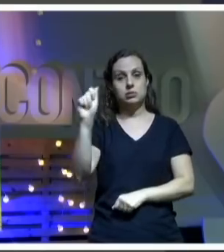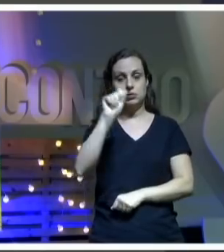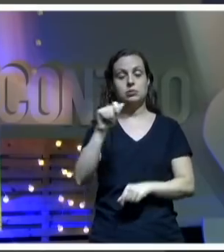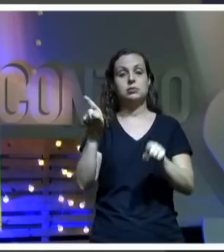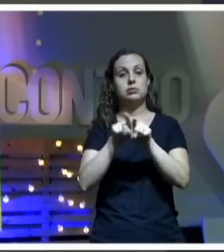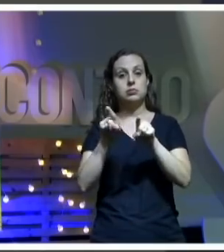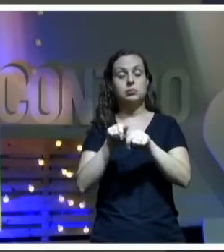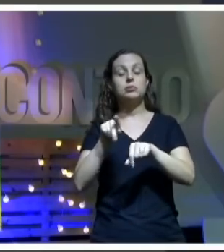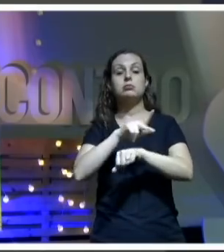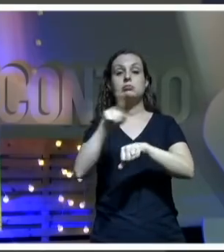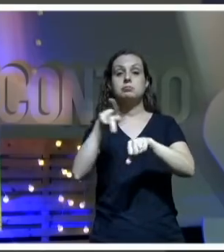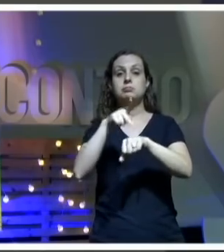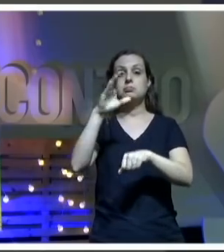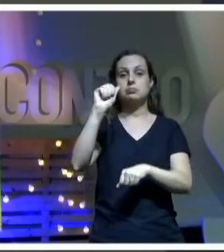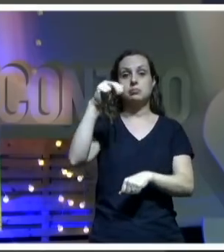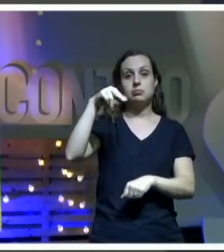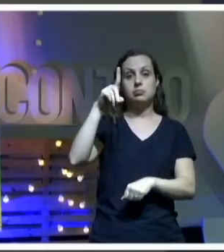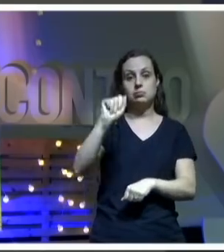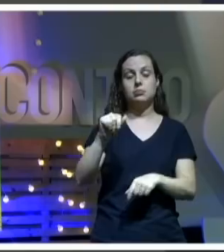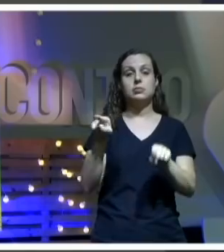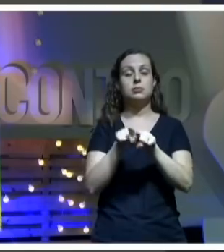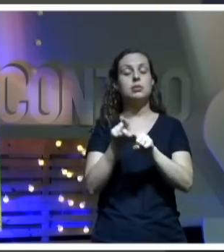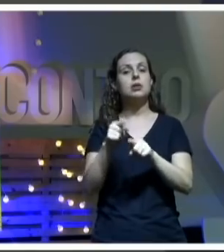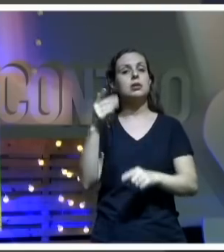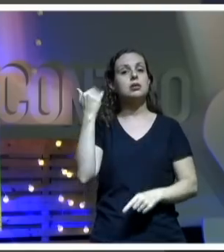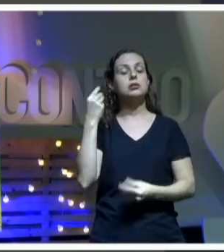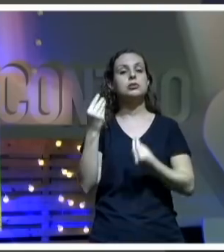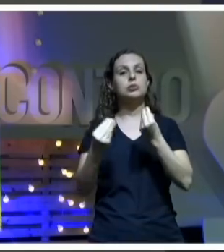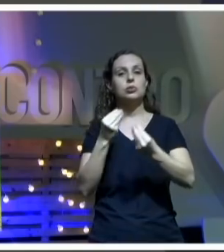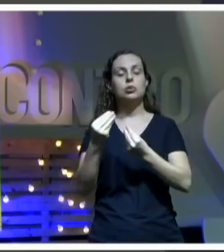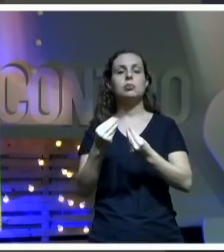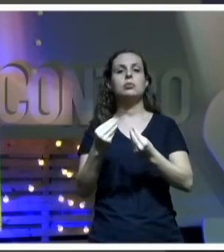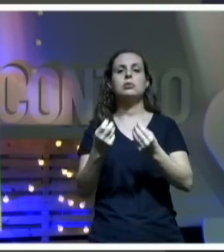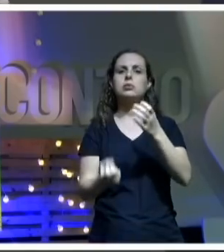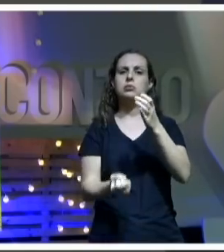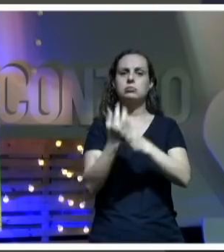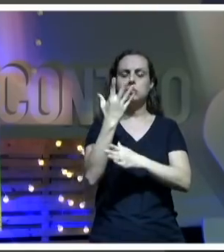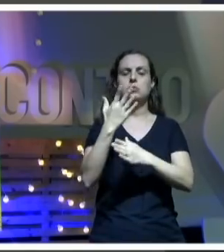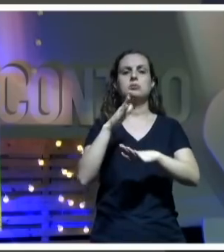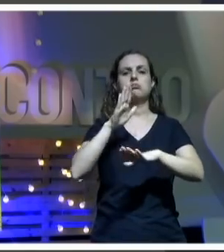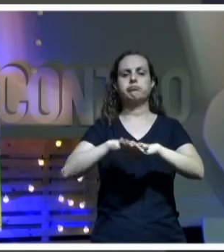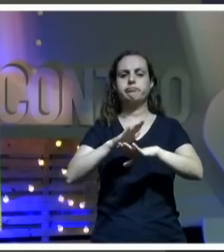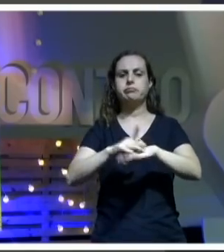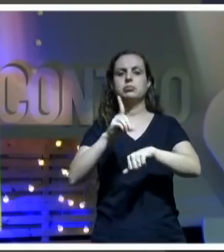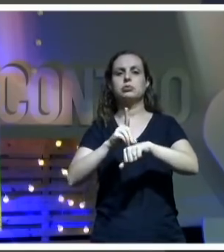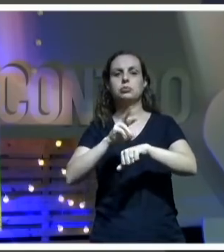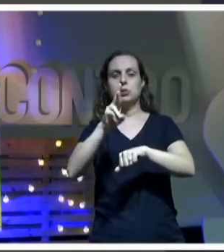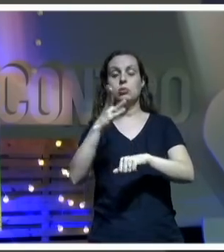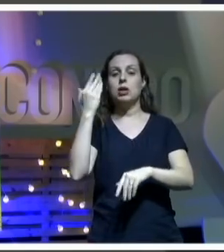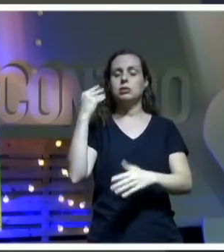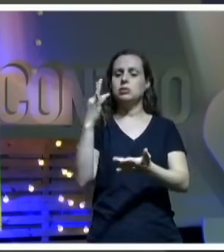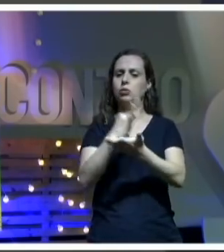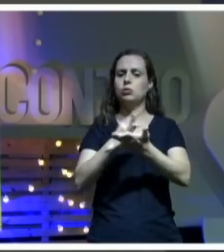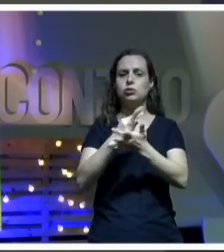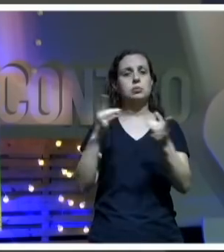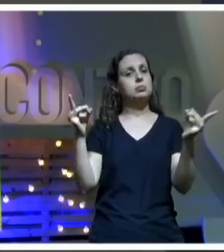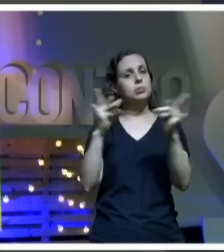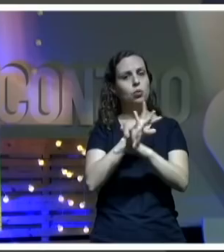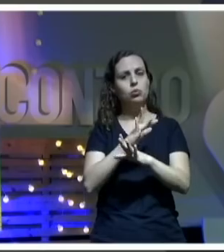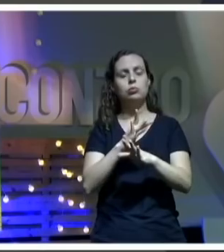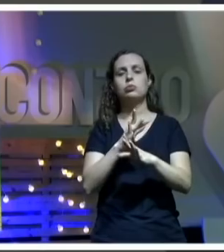teologia quando que começou na década de 80 criar esses mestrados e doutorados porque antes passou de forma aberta o teólogo e hipocampo e morria